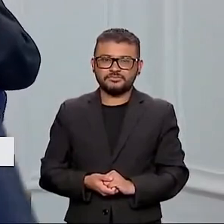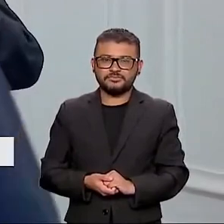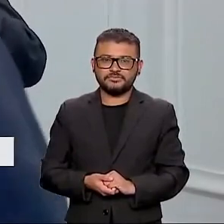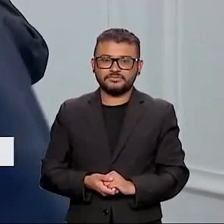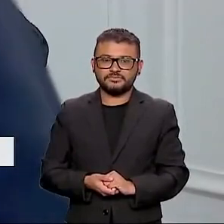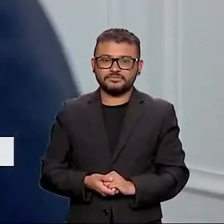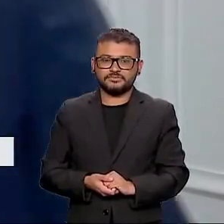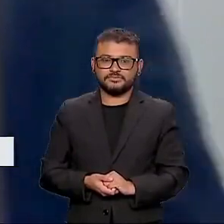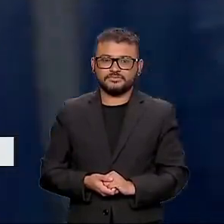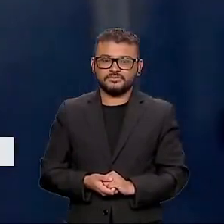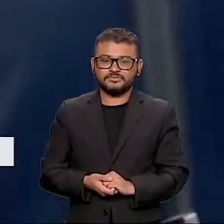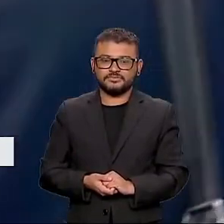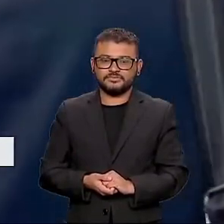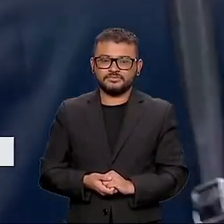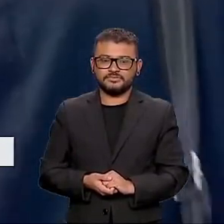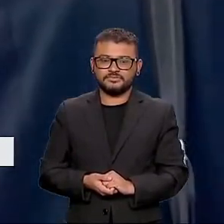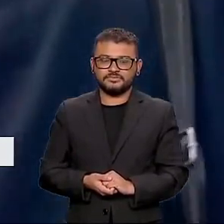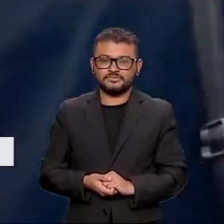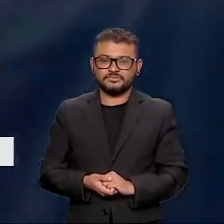Aê, tá feito.